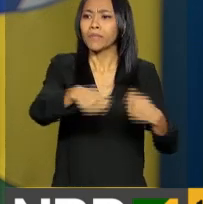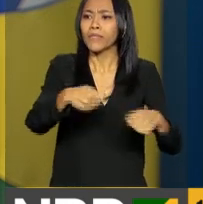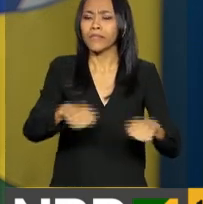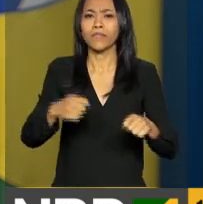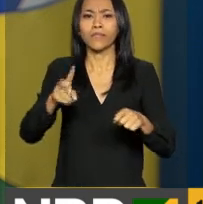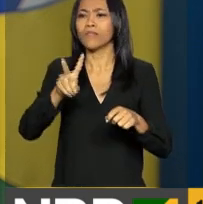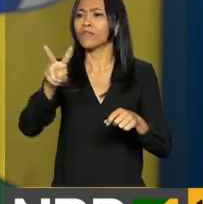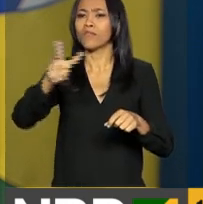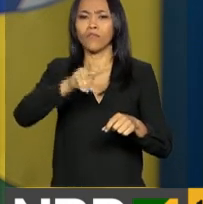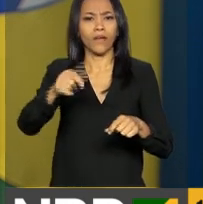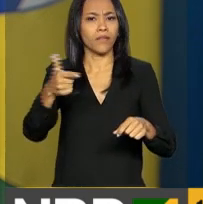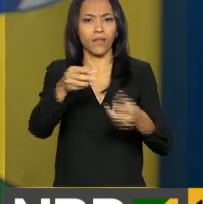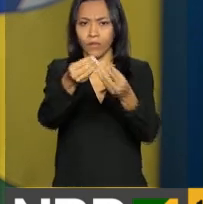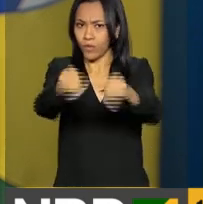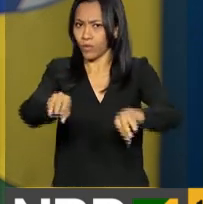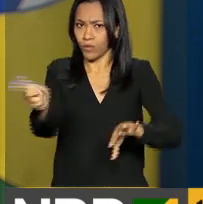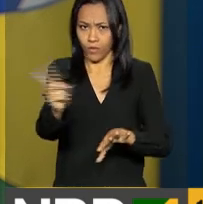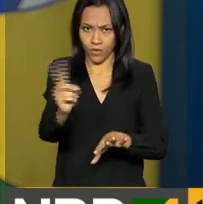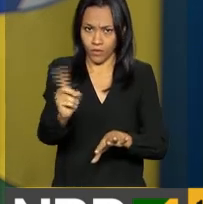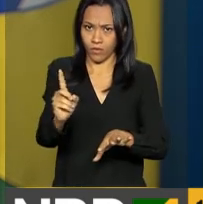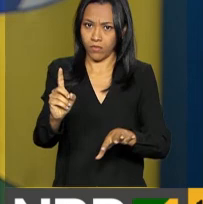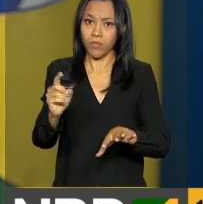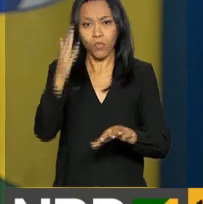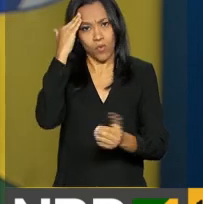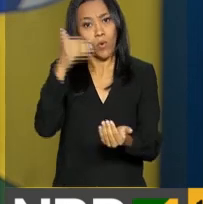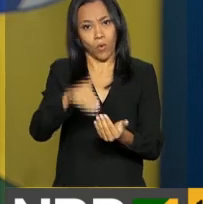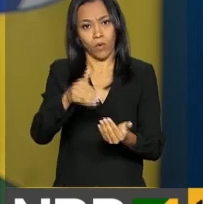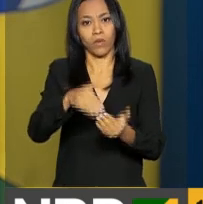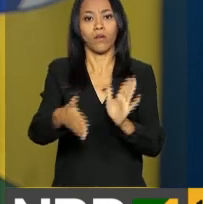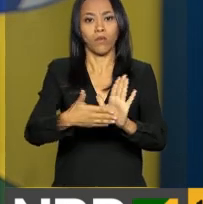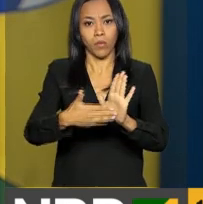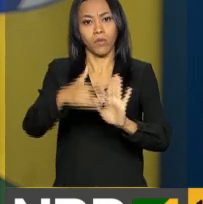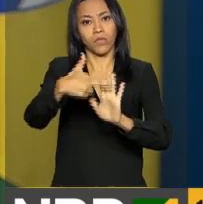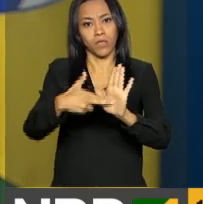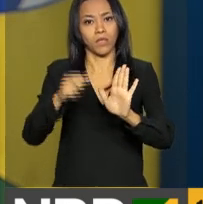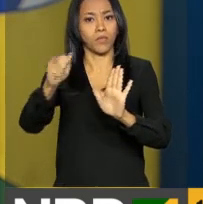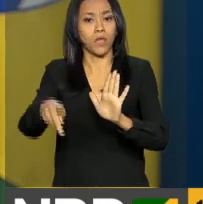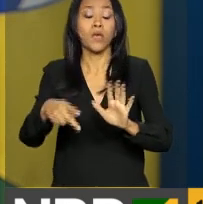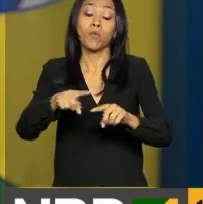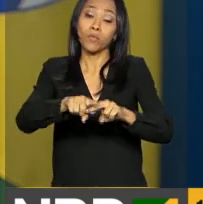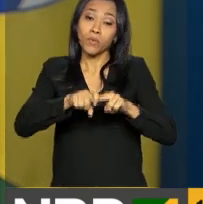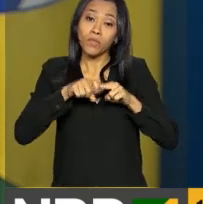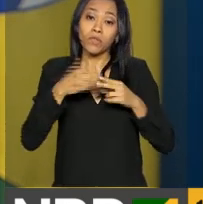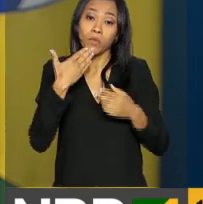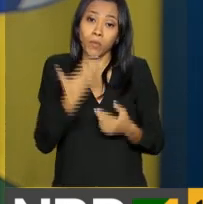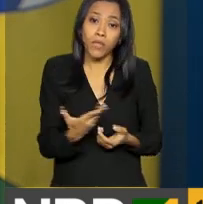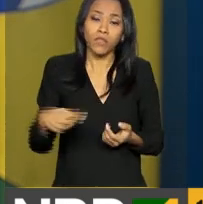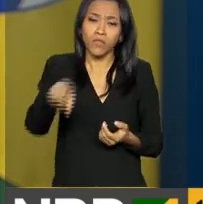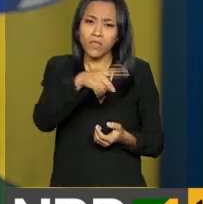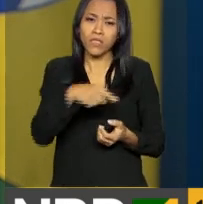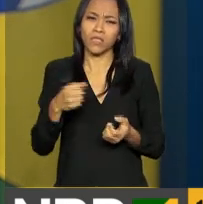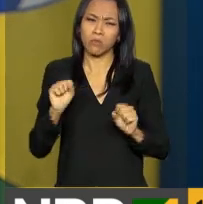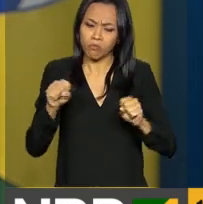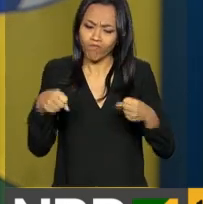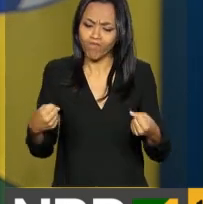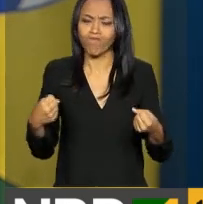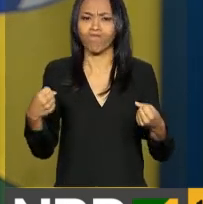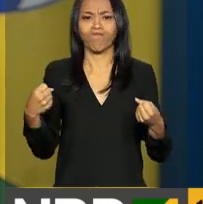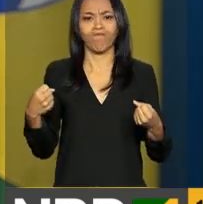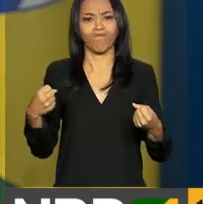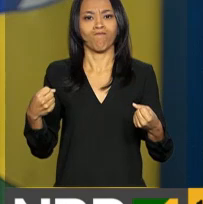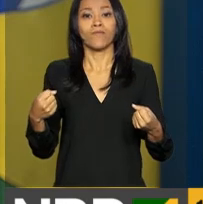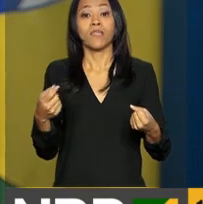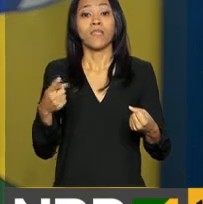apenado em função disso. Não é? Então, eu peço isto com muito empenho, com muito entusiasmo, na certeza de